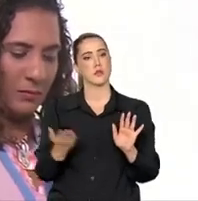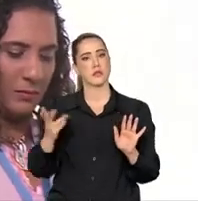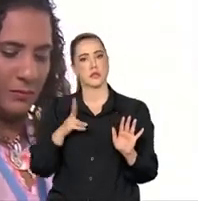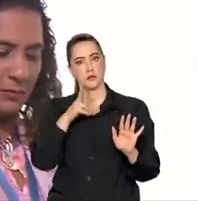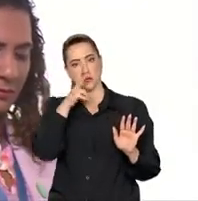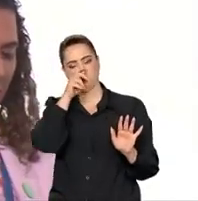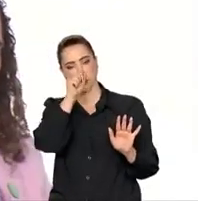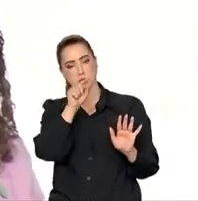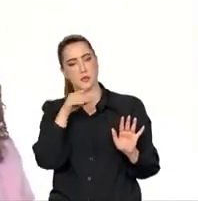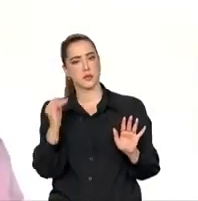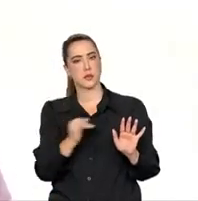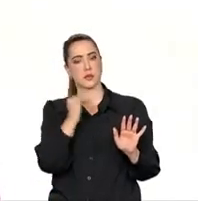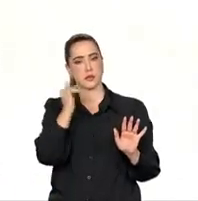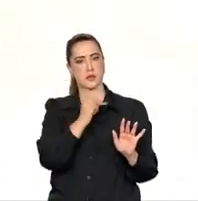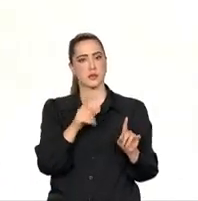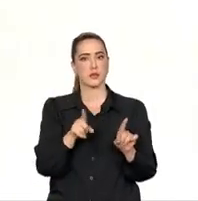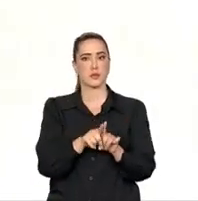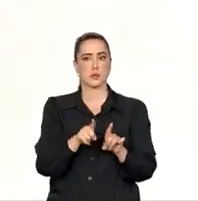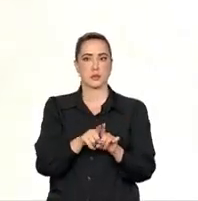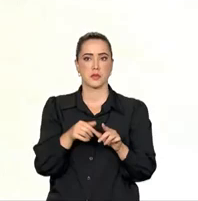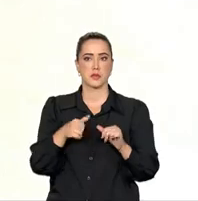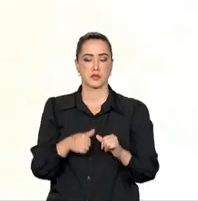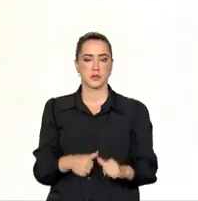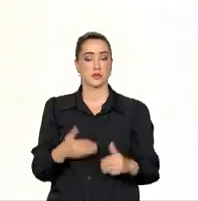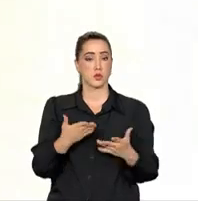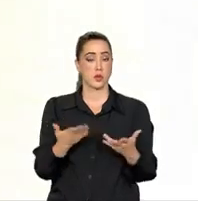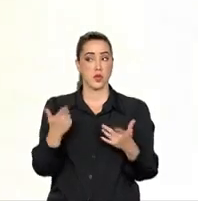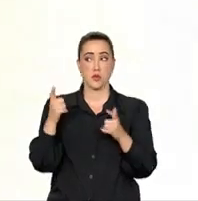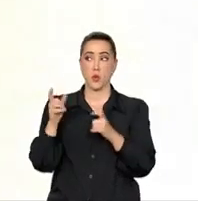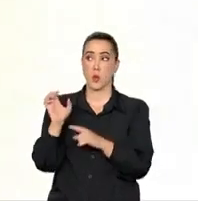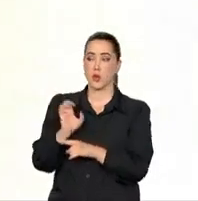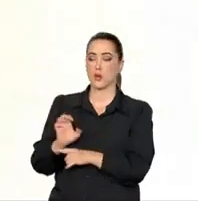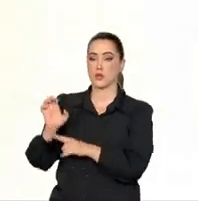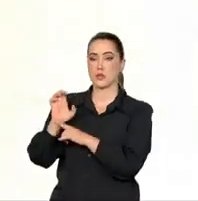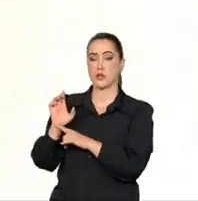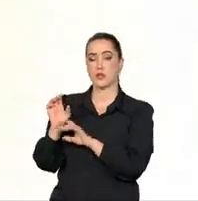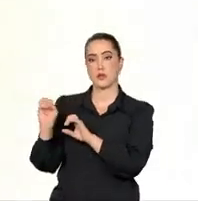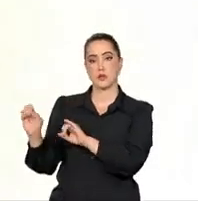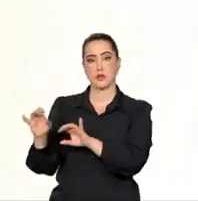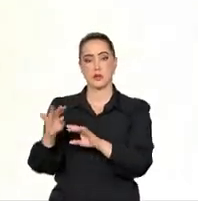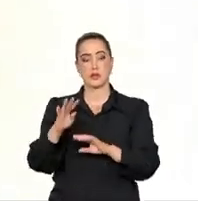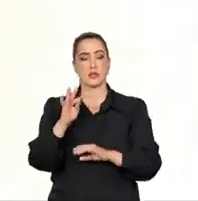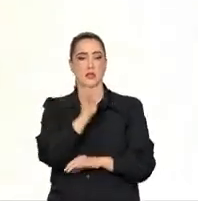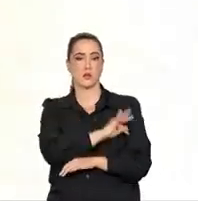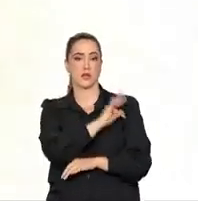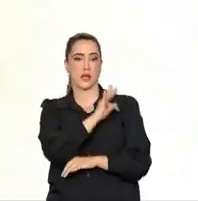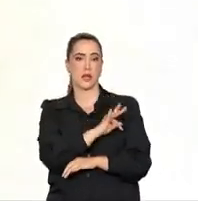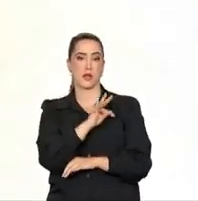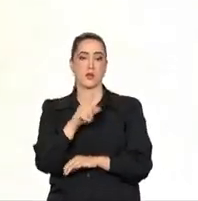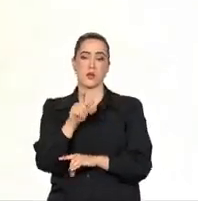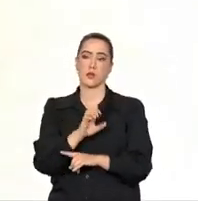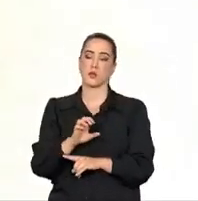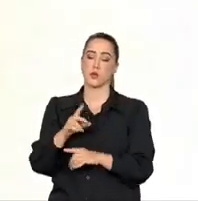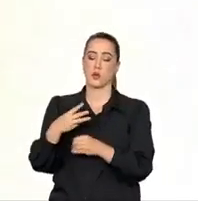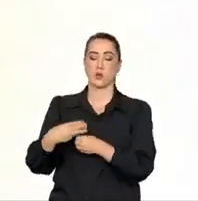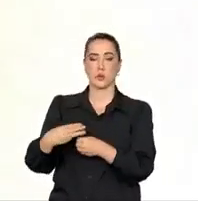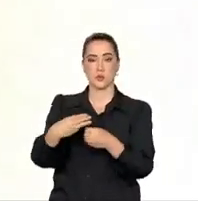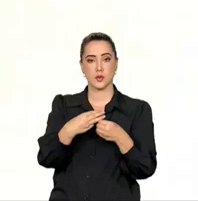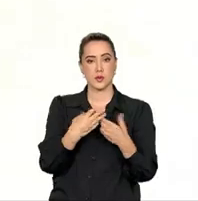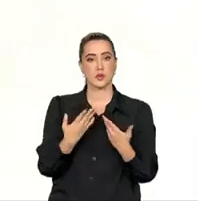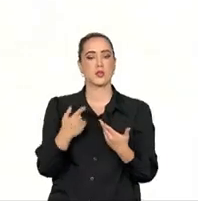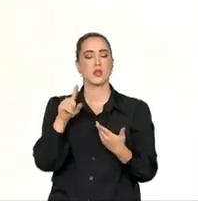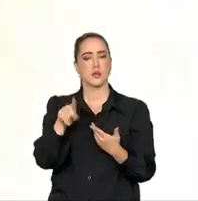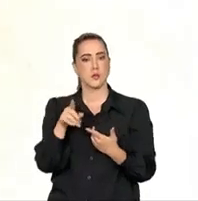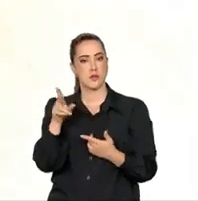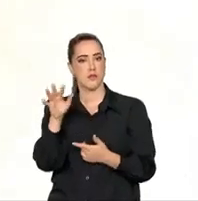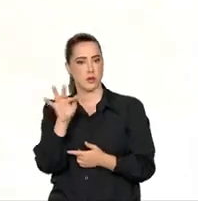força fundamental. Também é um estado que tem o ensino técnico em todos os municípios, o ensino superior em todos